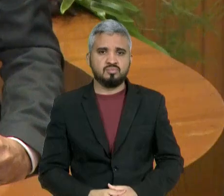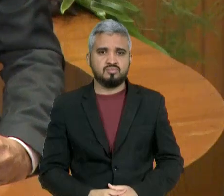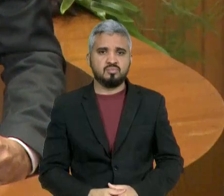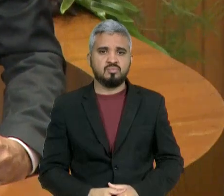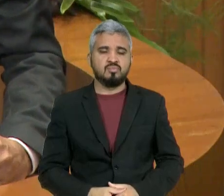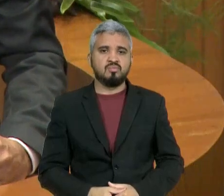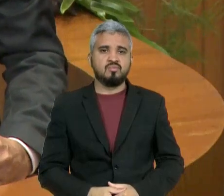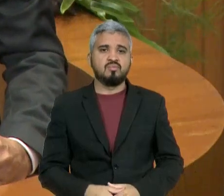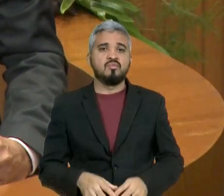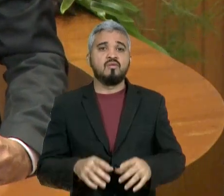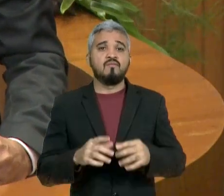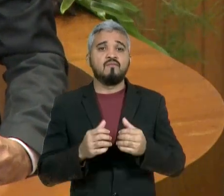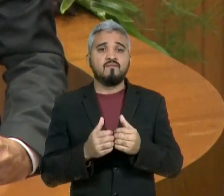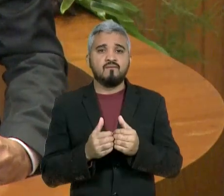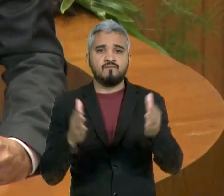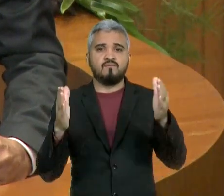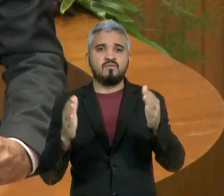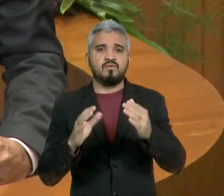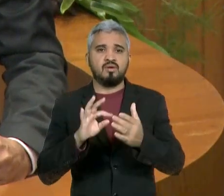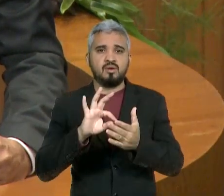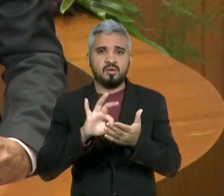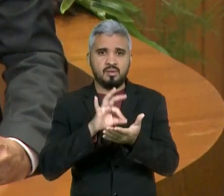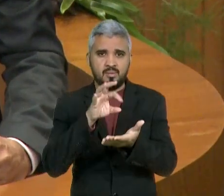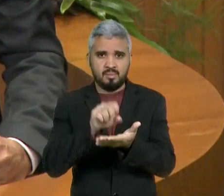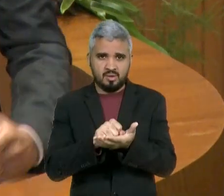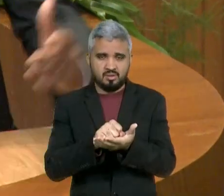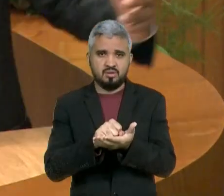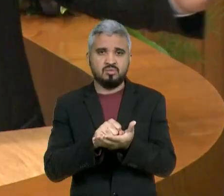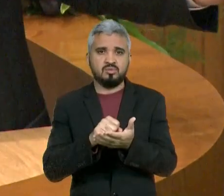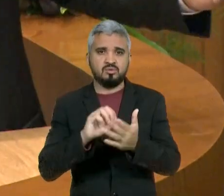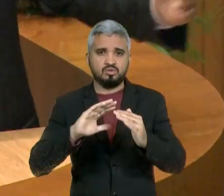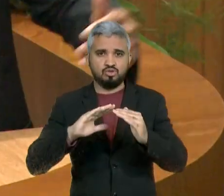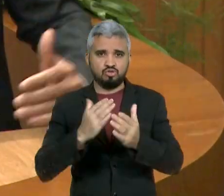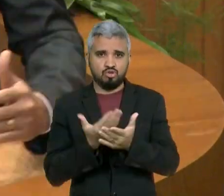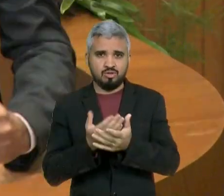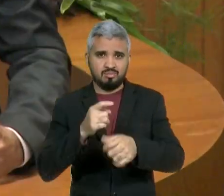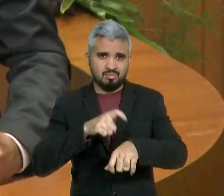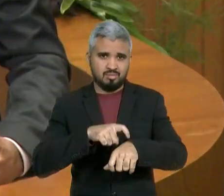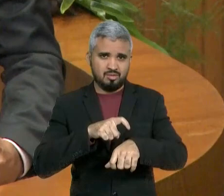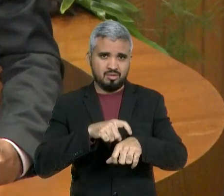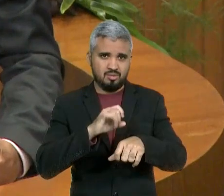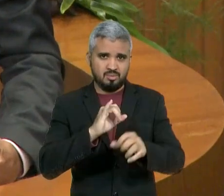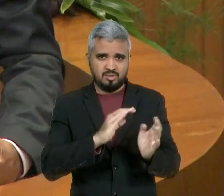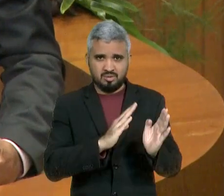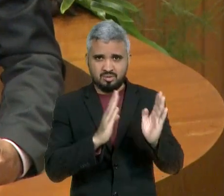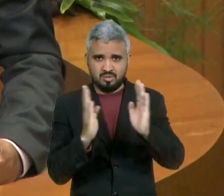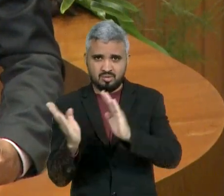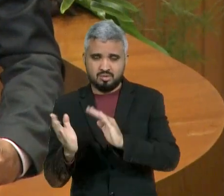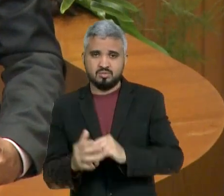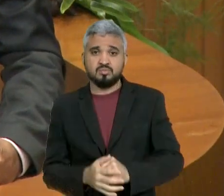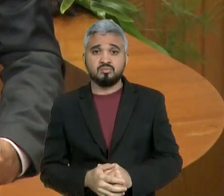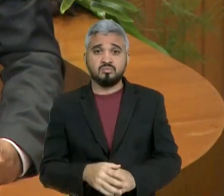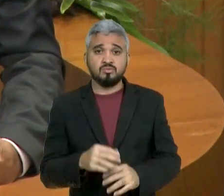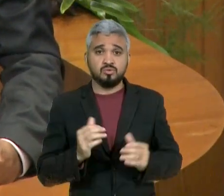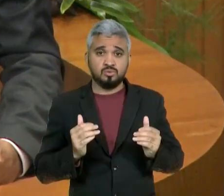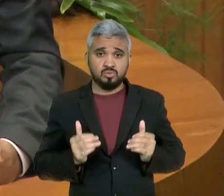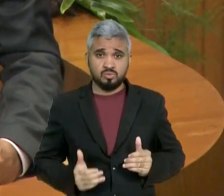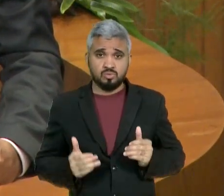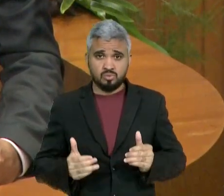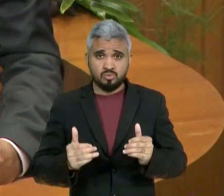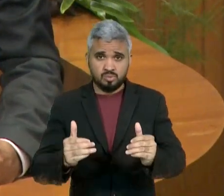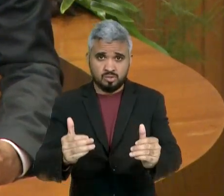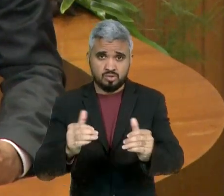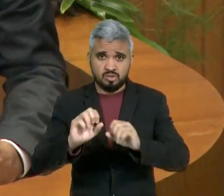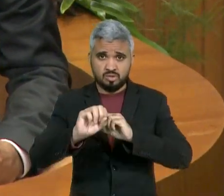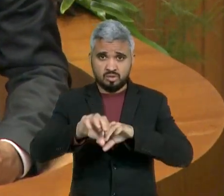de matrículas em escola do tempo integral. Hoje nós temos como ministro da Educação o ministro